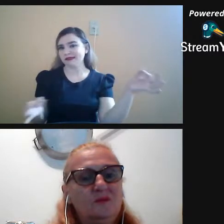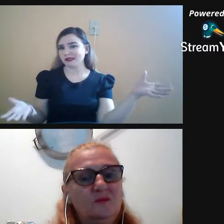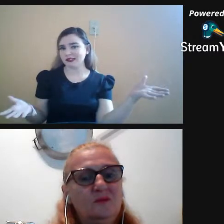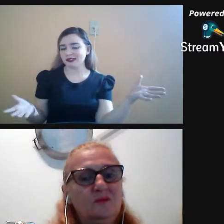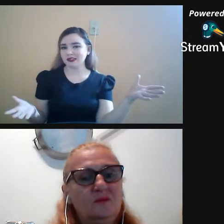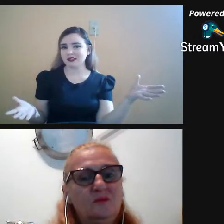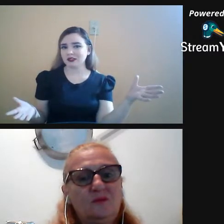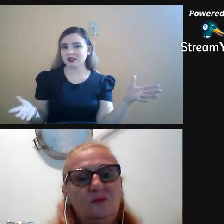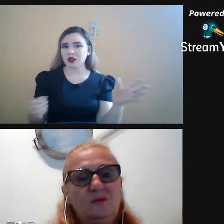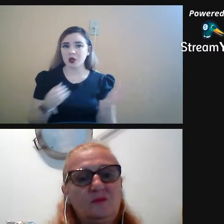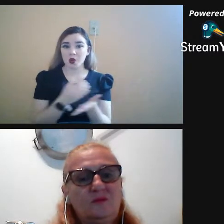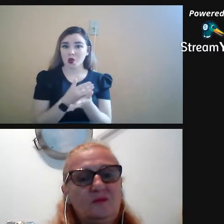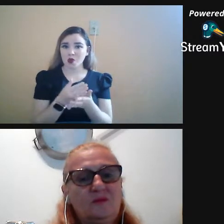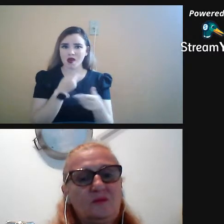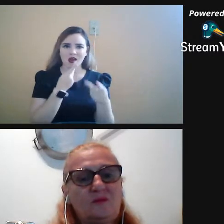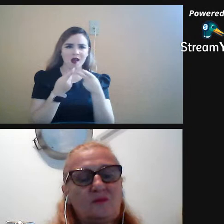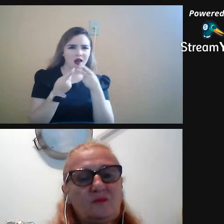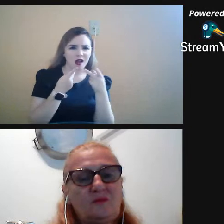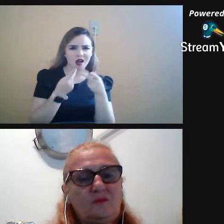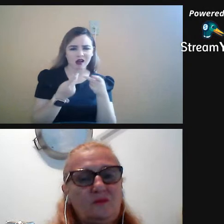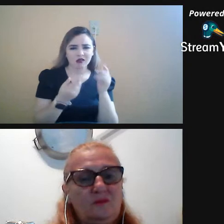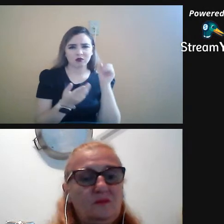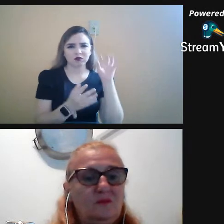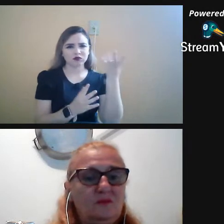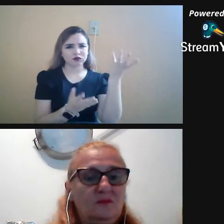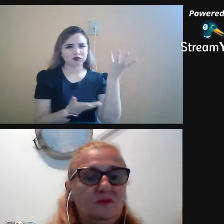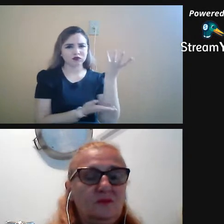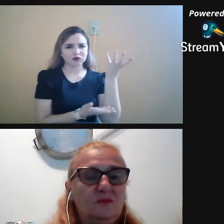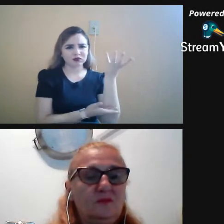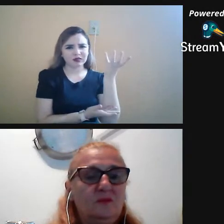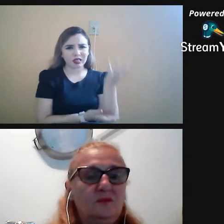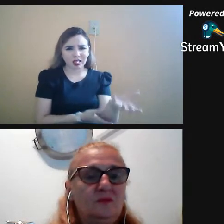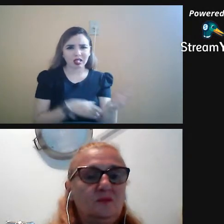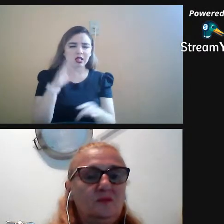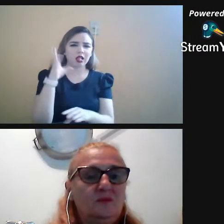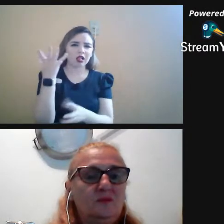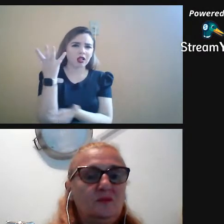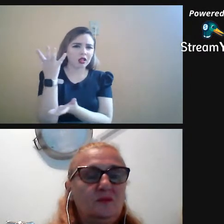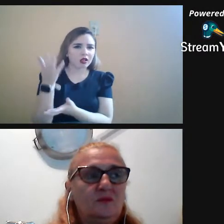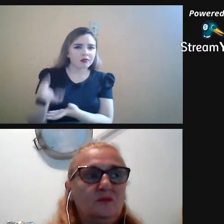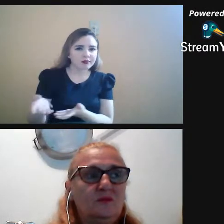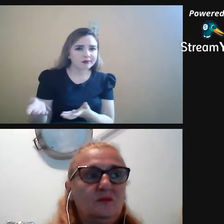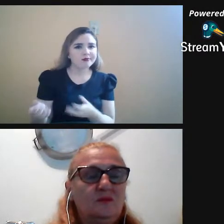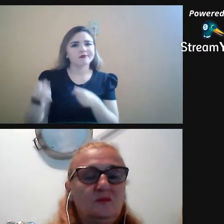Na hora que começa a falar de desmatamento, né,